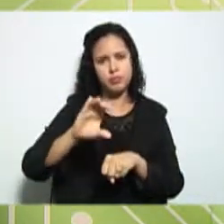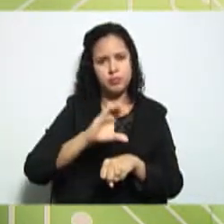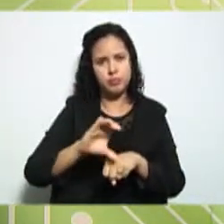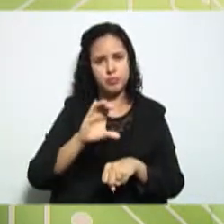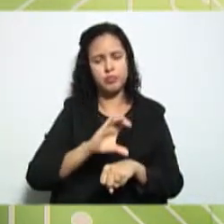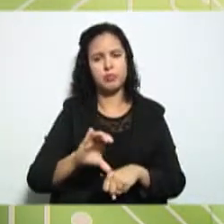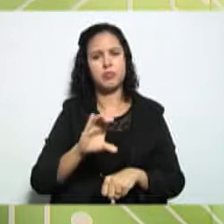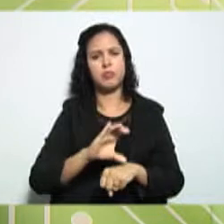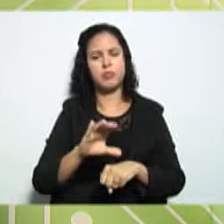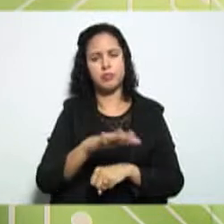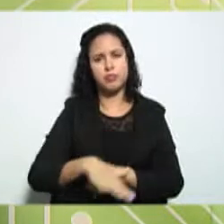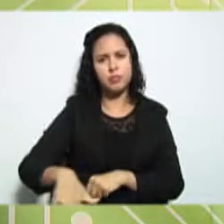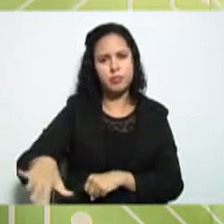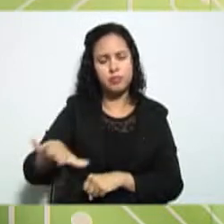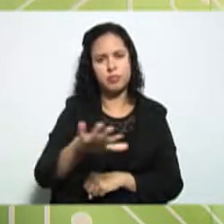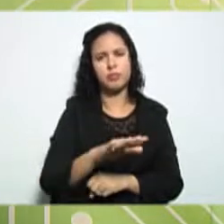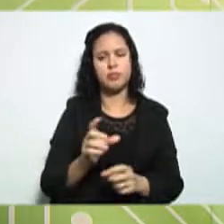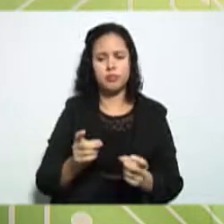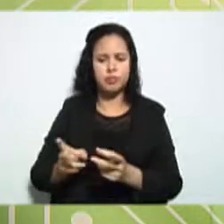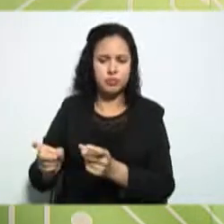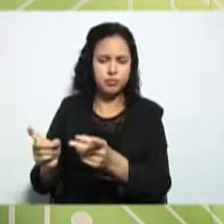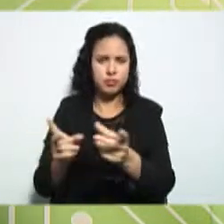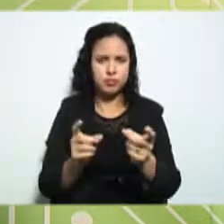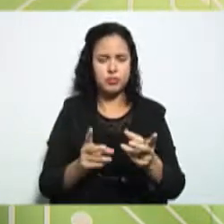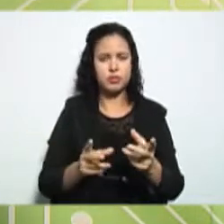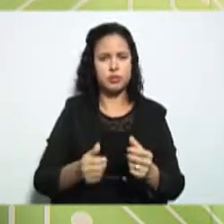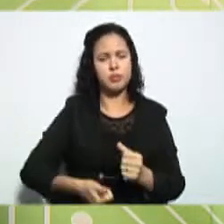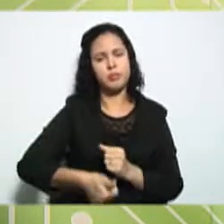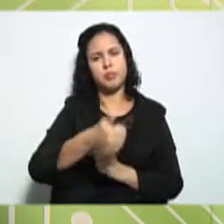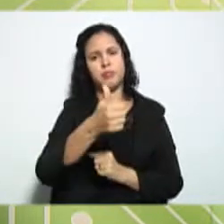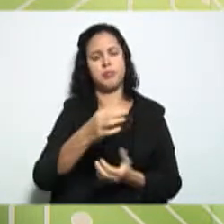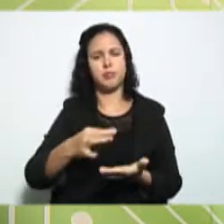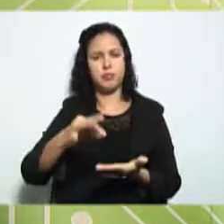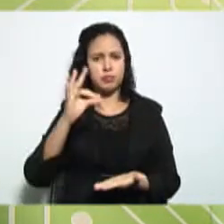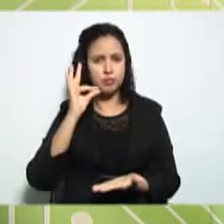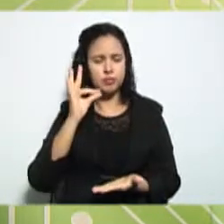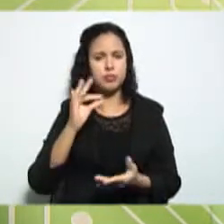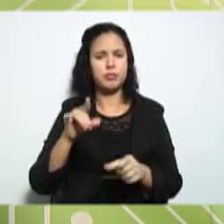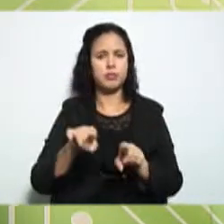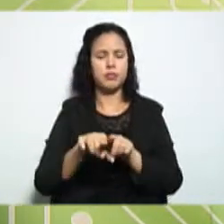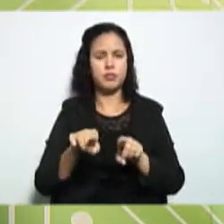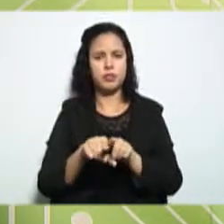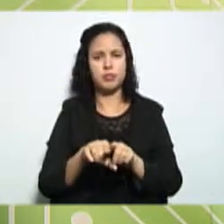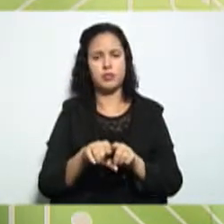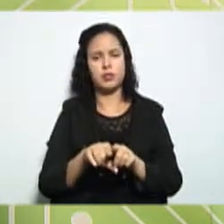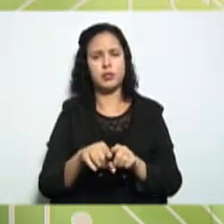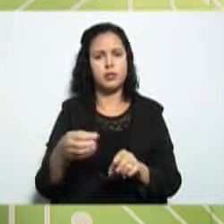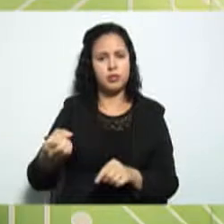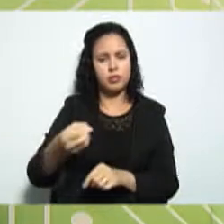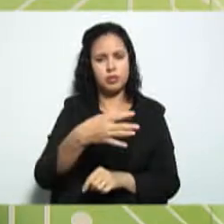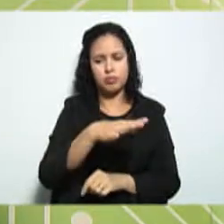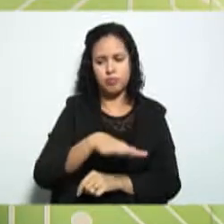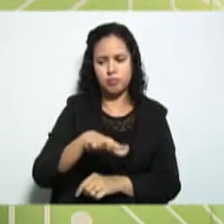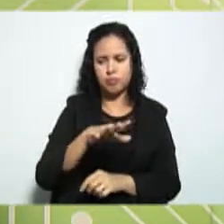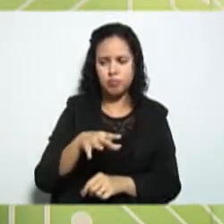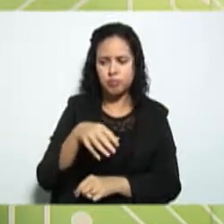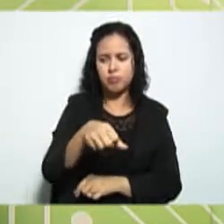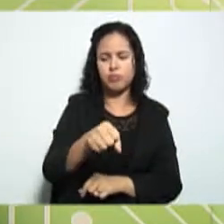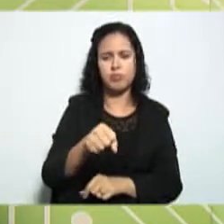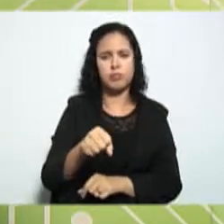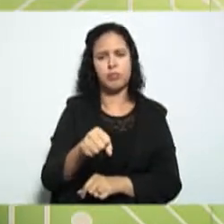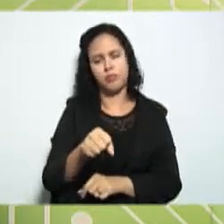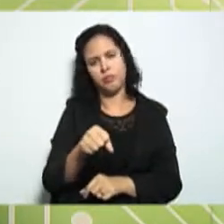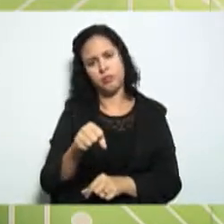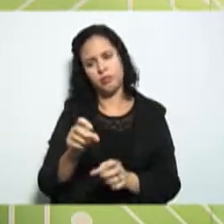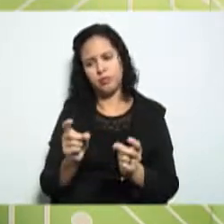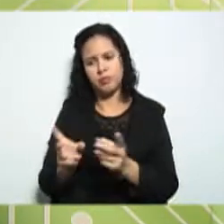know-how comercial, como vender melhor o seu café, como acessar novos mercados. Pode ser diversas